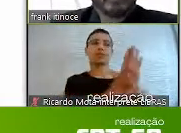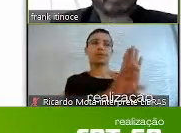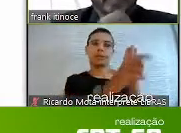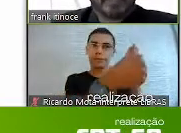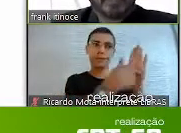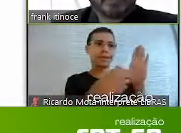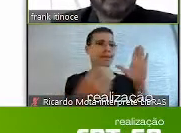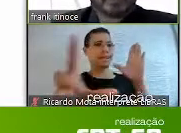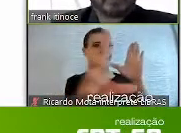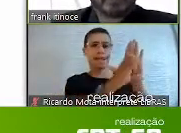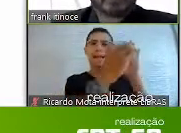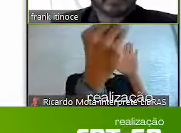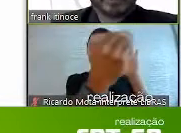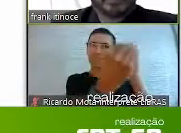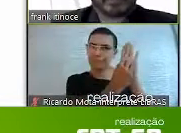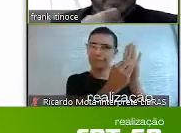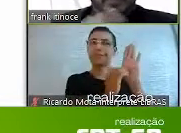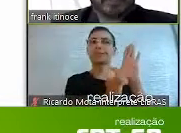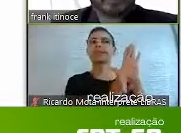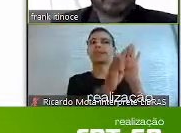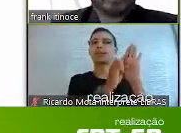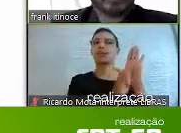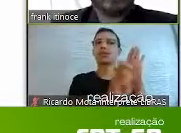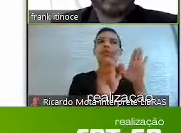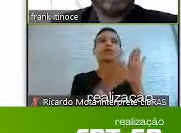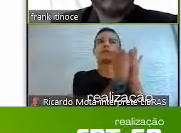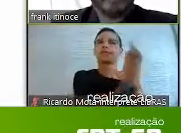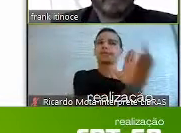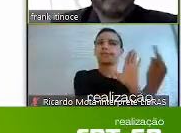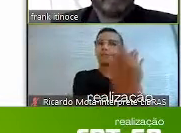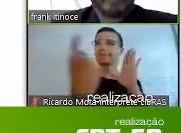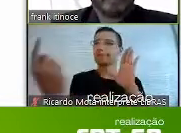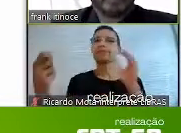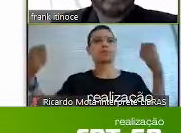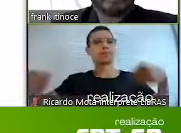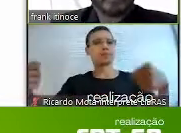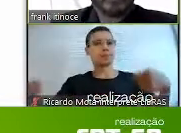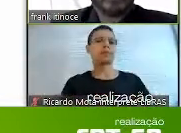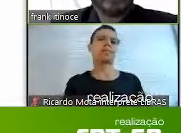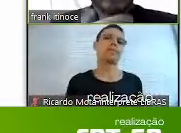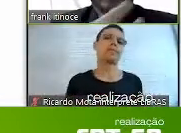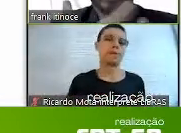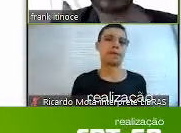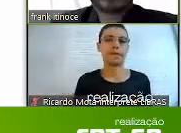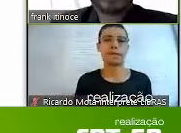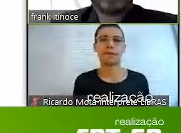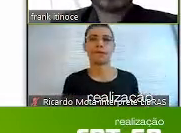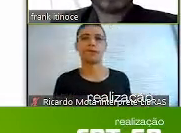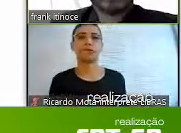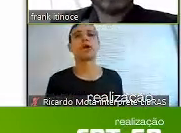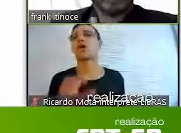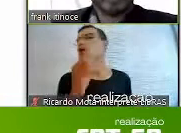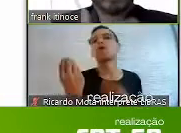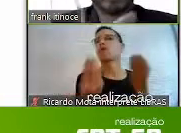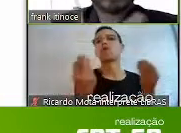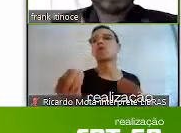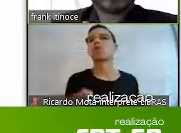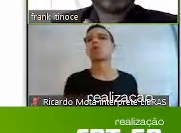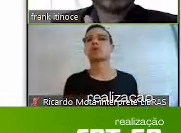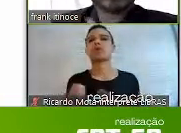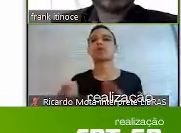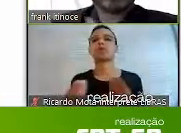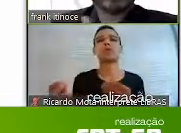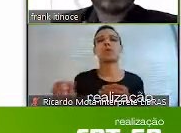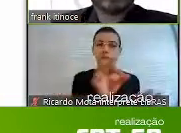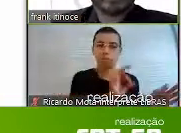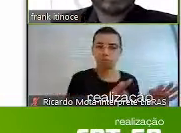as competências, atribuições e diretrizes. Então, ela fala como que tem que ser a estrutura, a